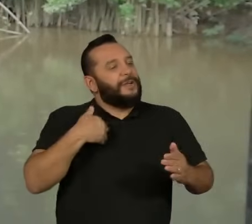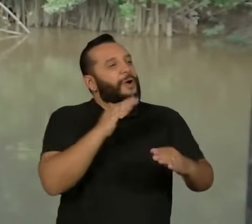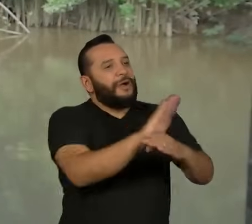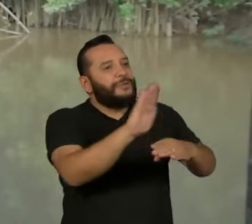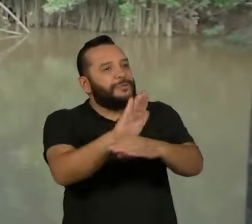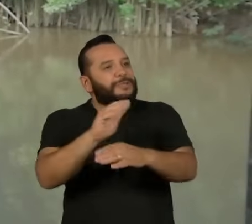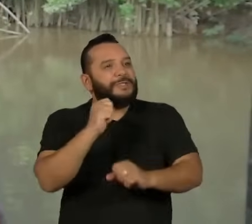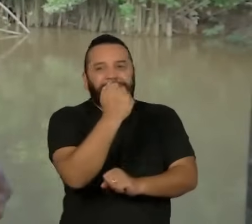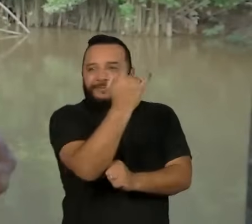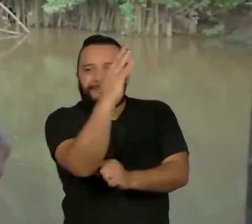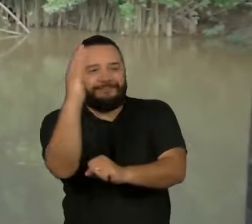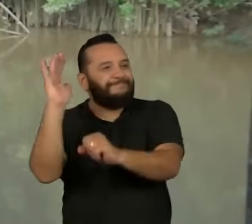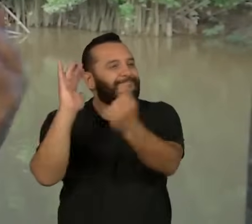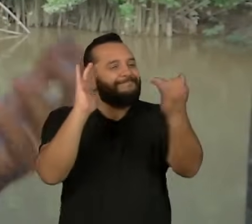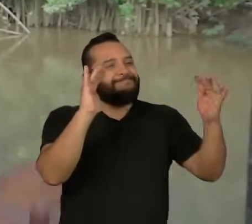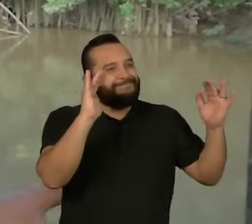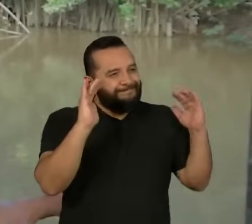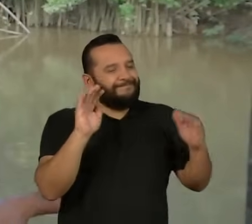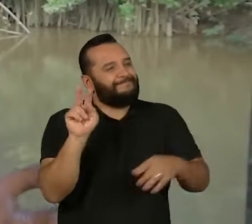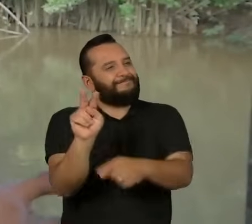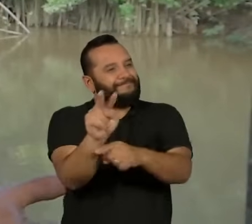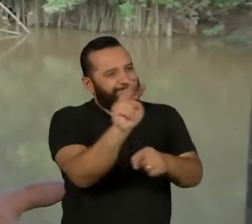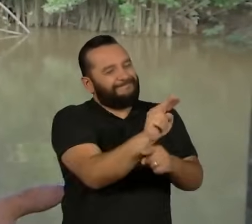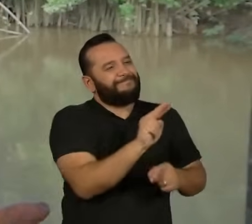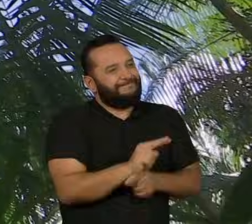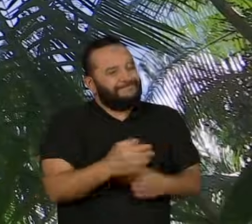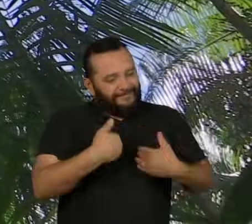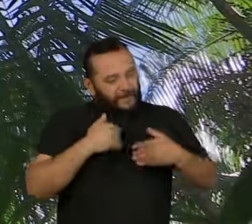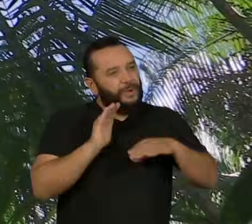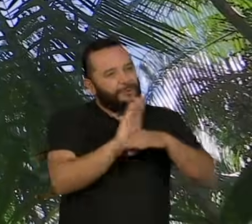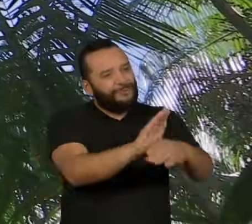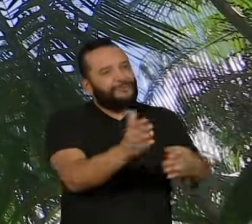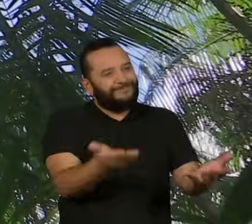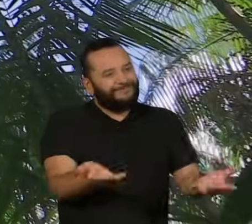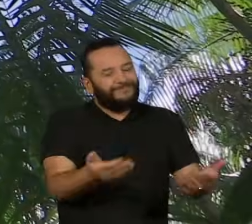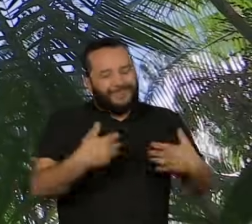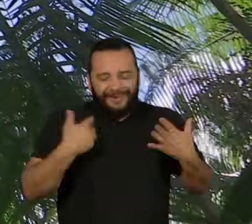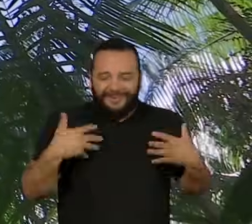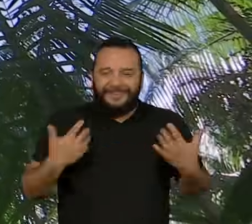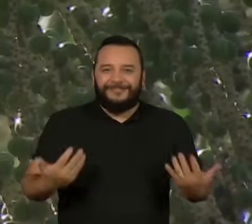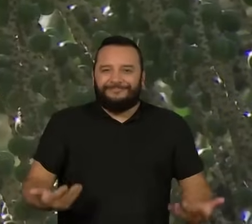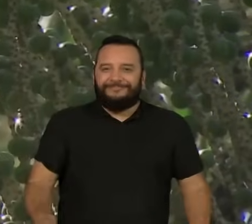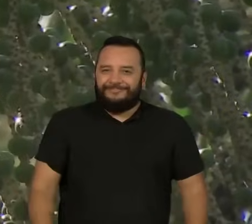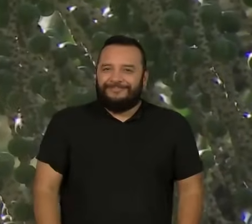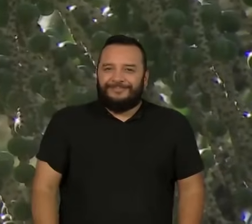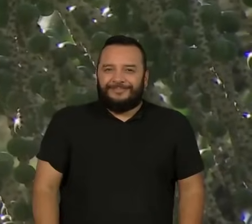né, para manter a floresta em pé.